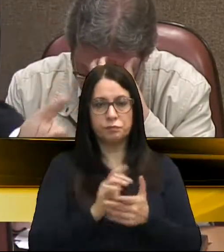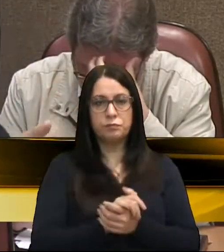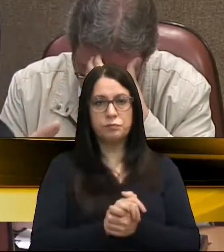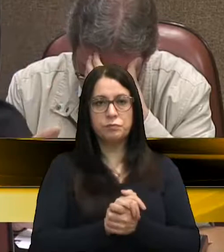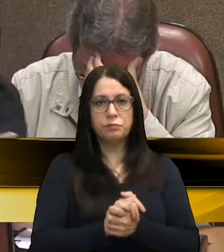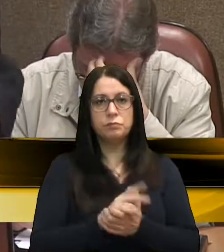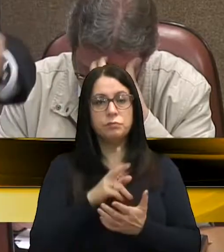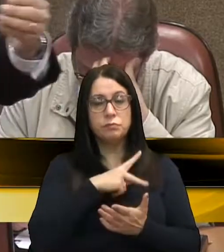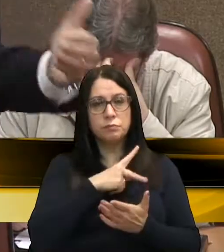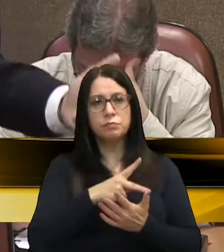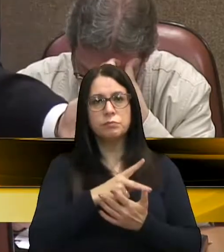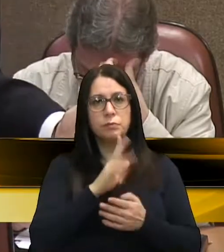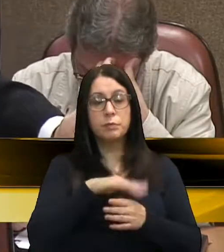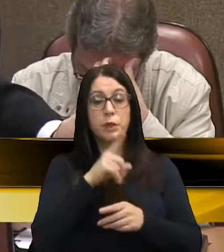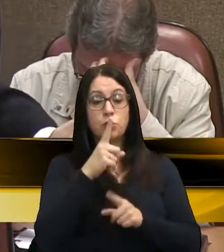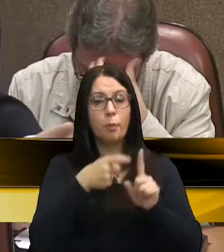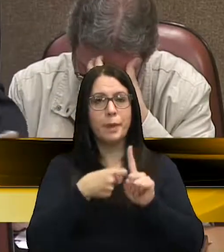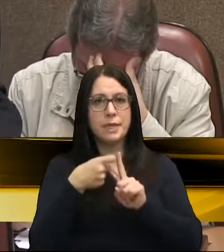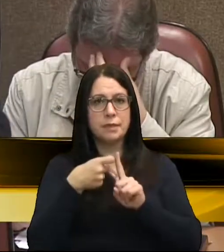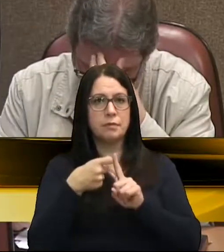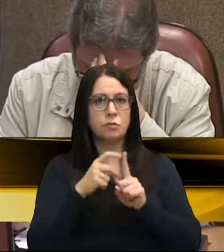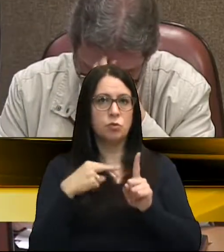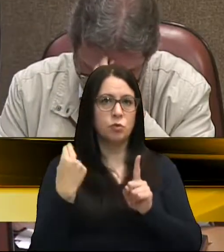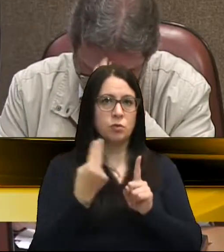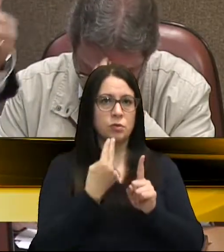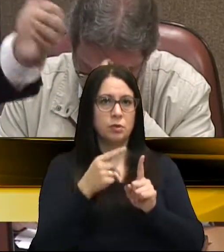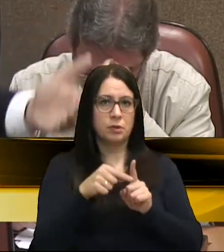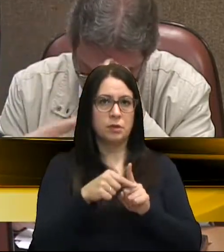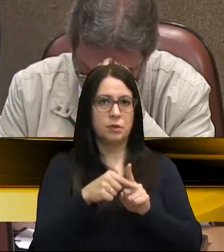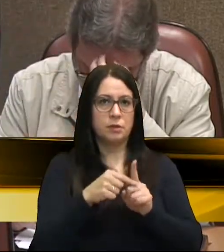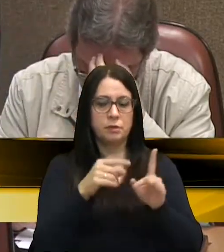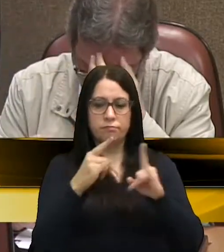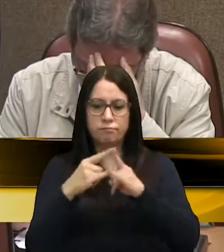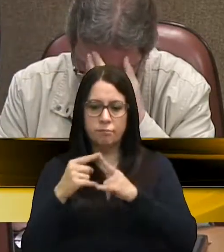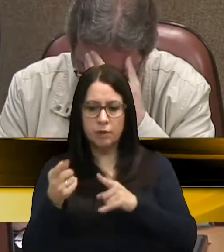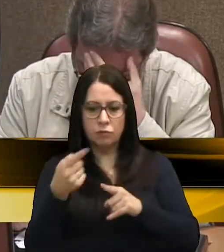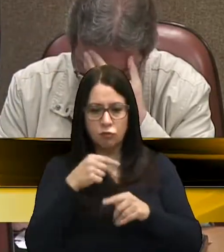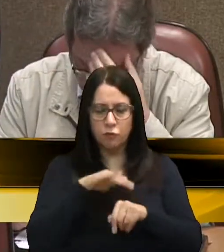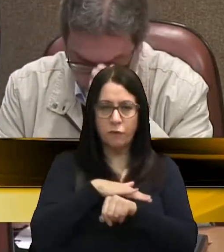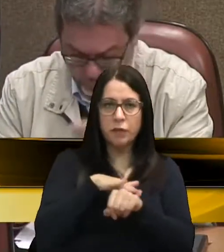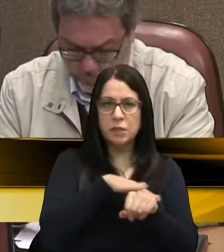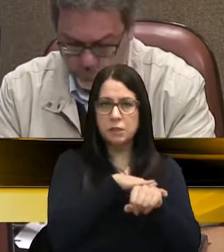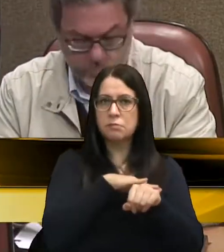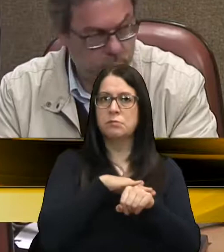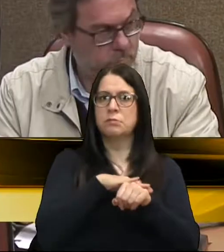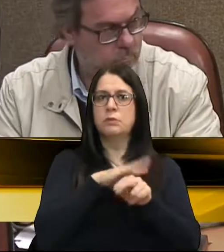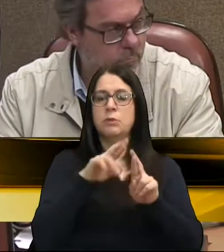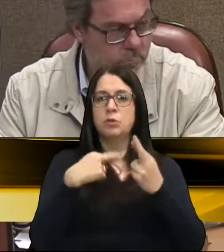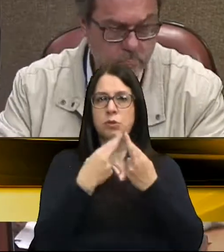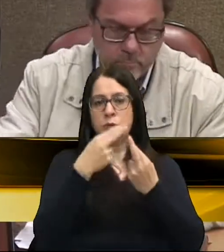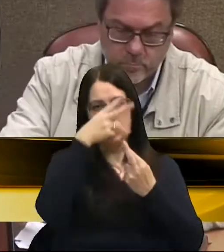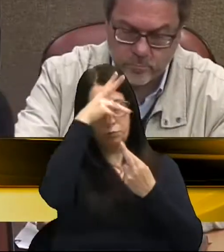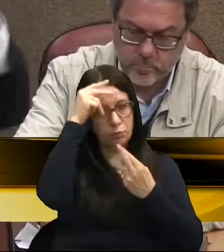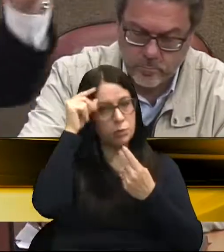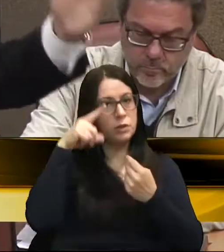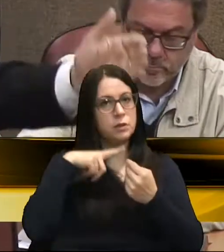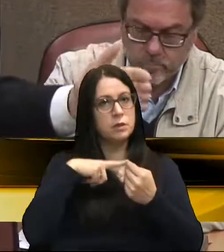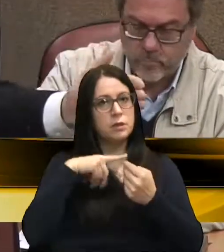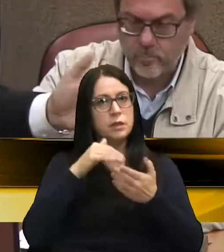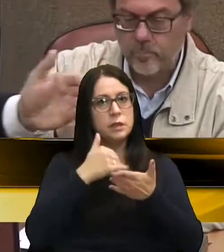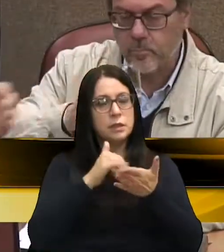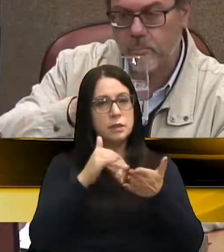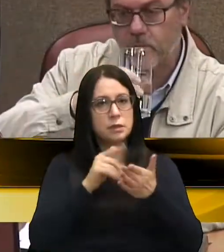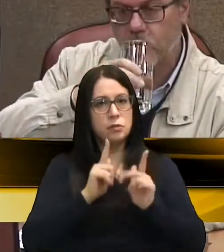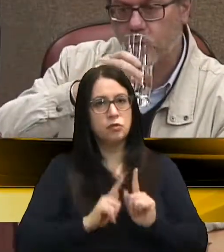Então, presidente, foi mais de um mês de nós recebermos aqui as entidades, procedermos à audiência pública, onde esteve aqui a secretária